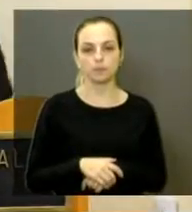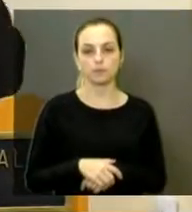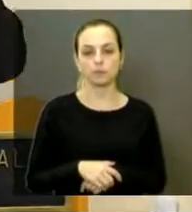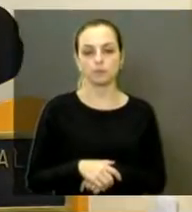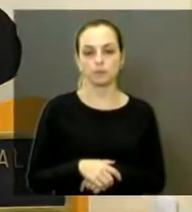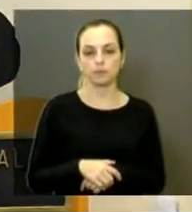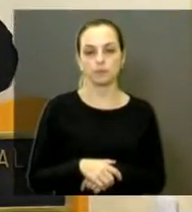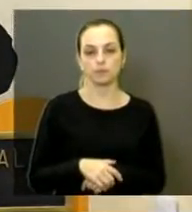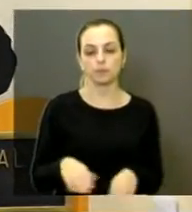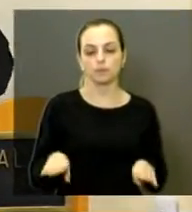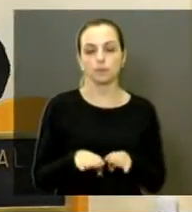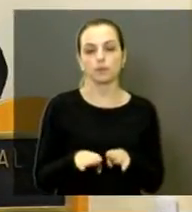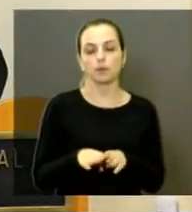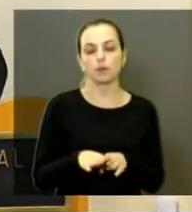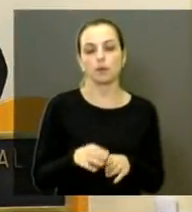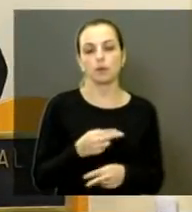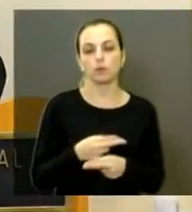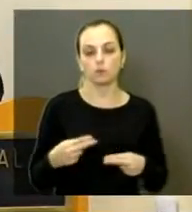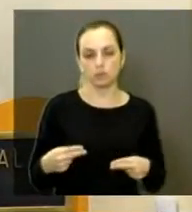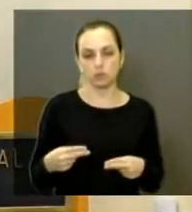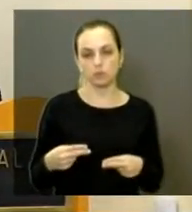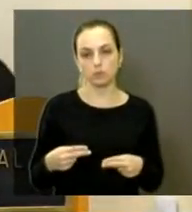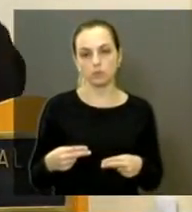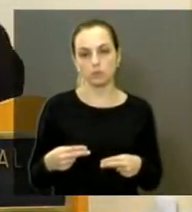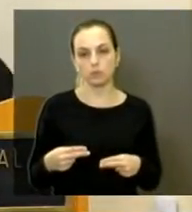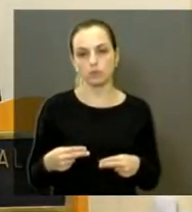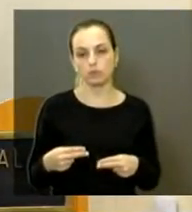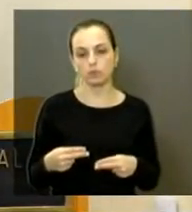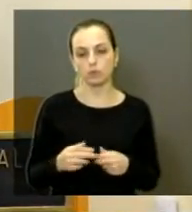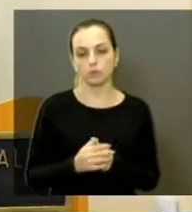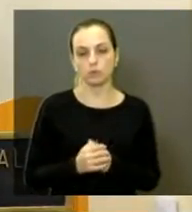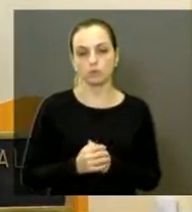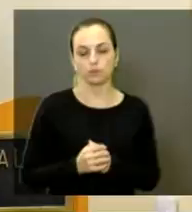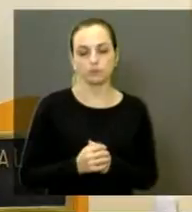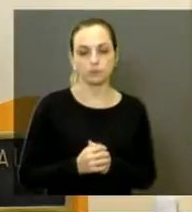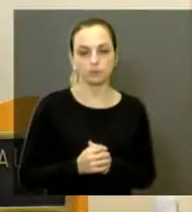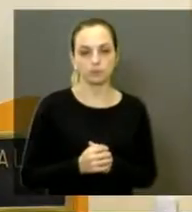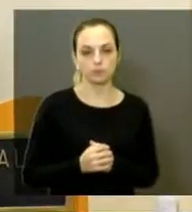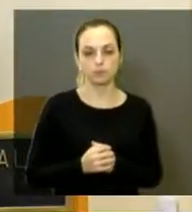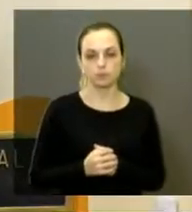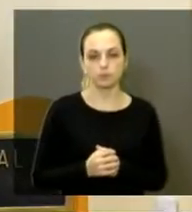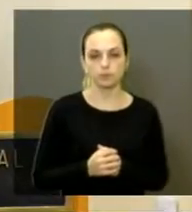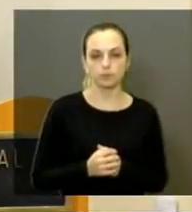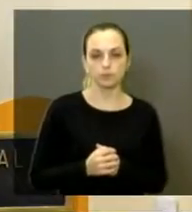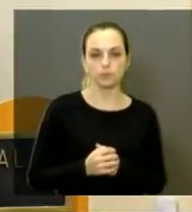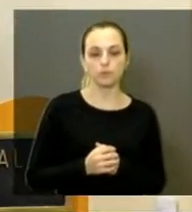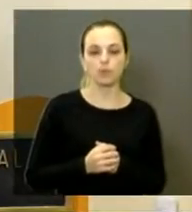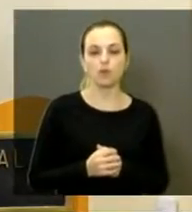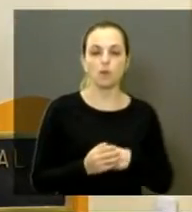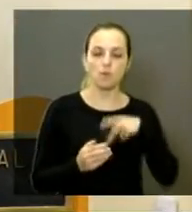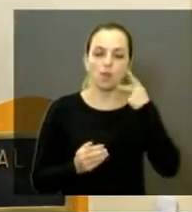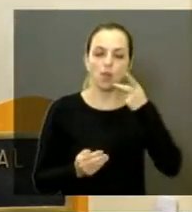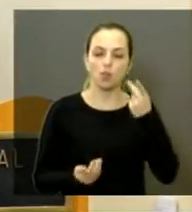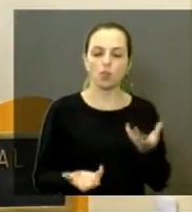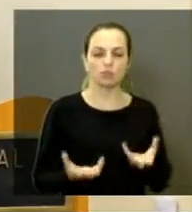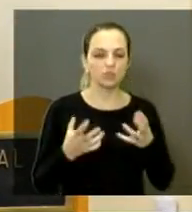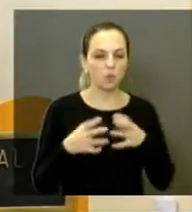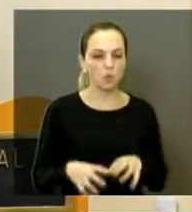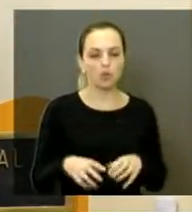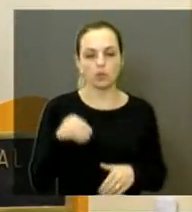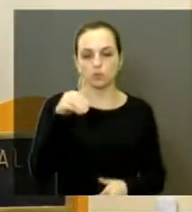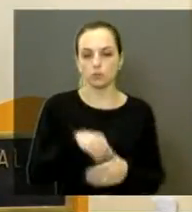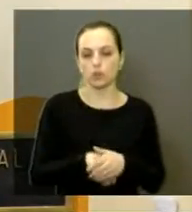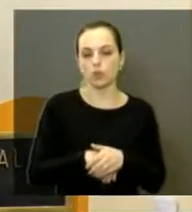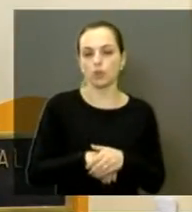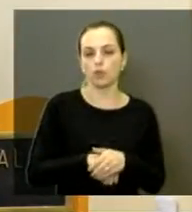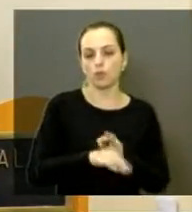Aqui também tem outras coisas. Teve vereadores que não quis... Falou que não ia votar contra o projeto da